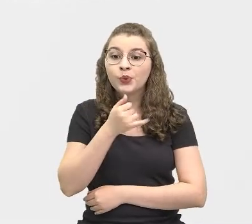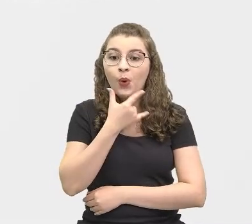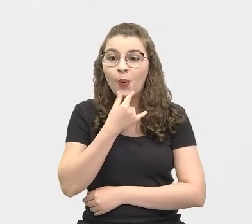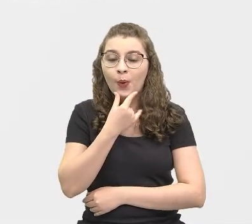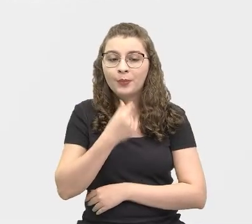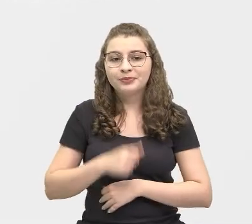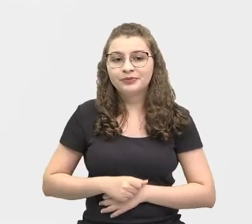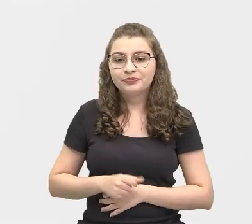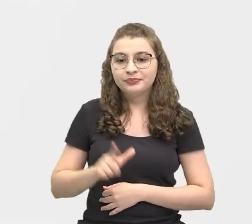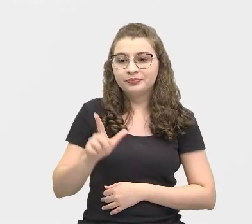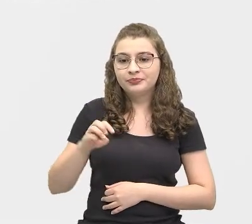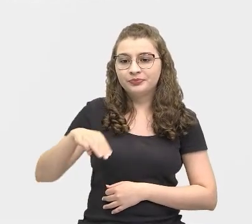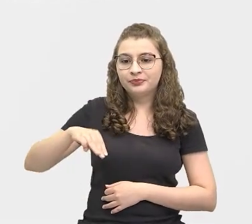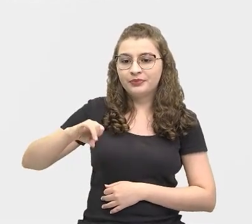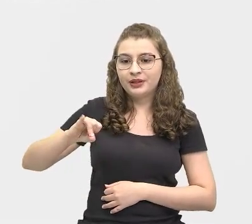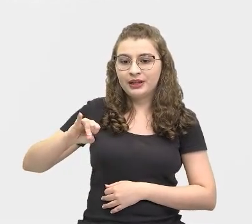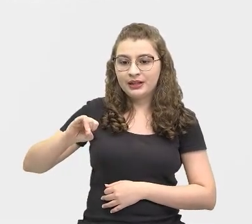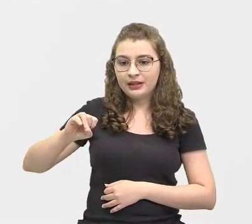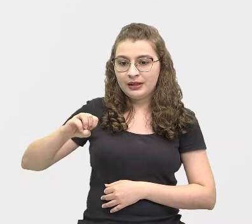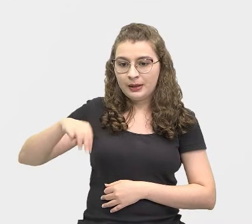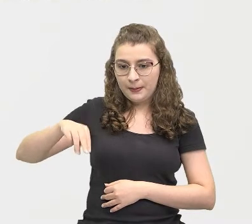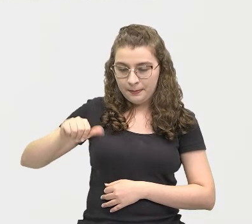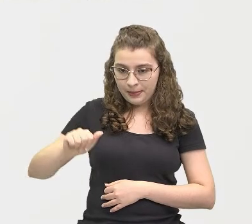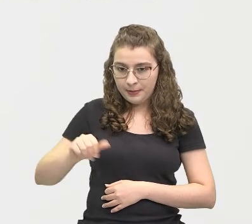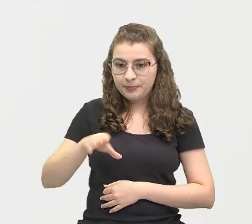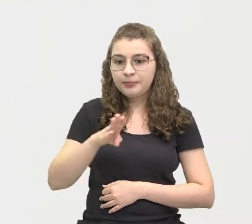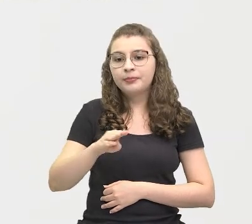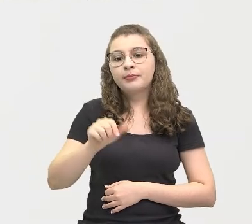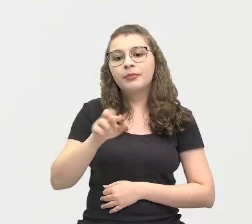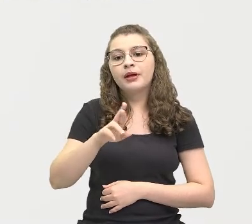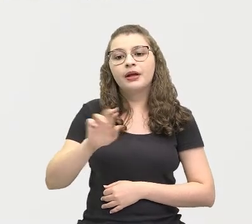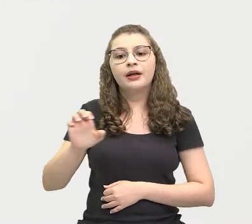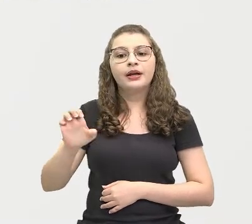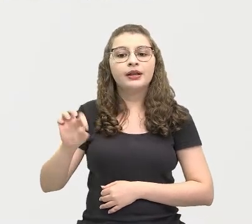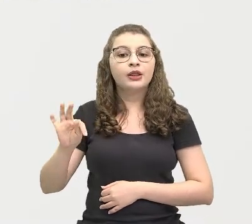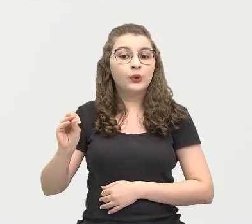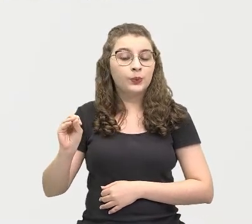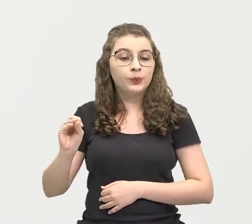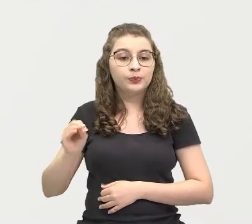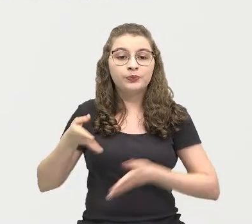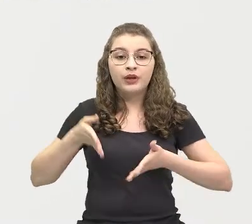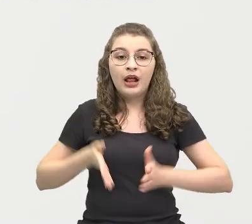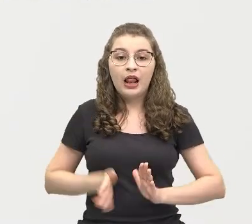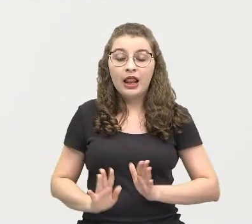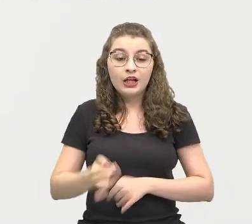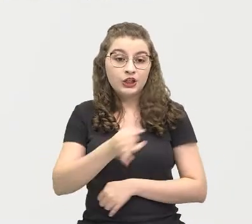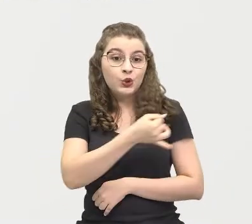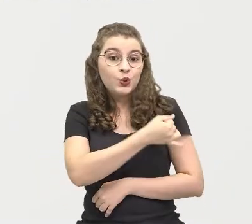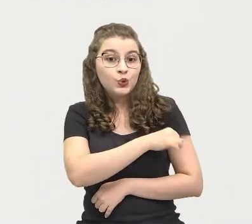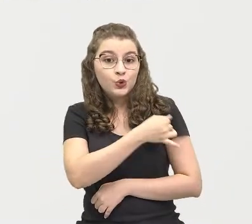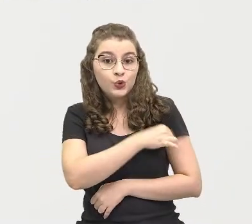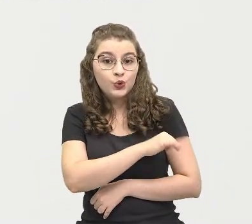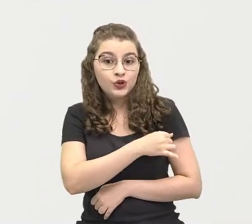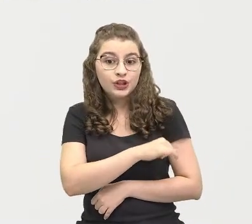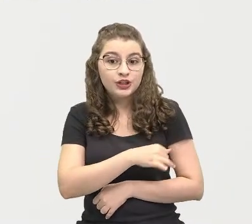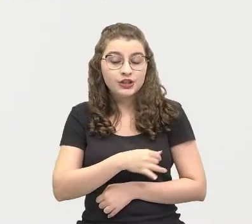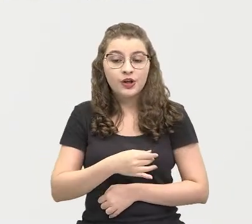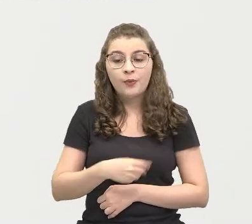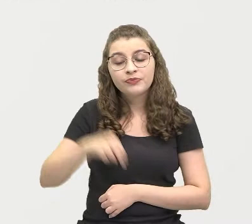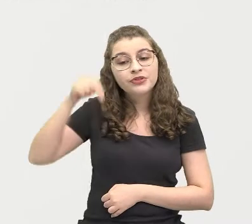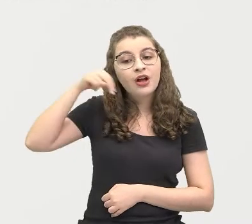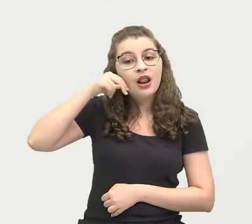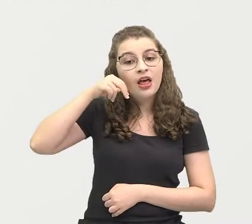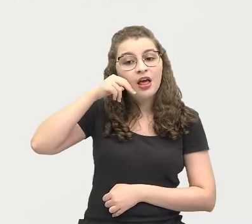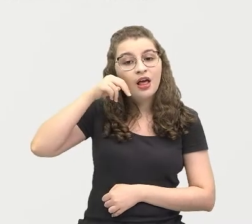Lima Barreto. Então, vamos falar sobre Lima Barreto. Viveu ali, nasceu no Rio de Janeiro, neto de negros, escravos